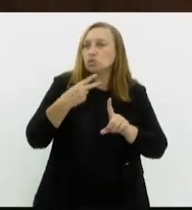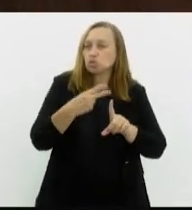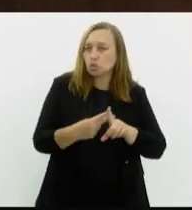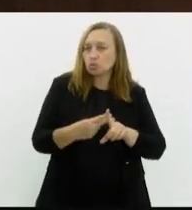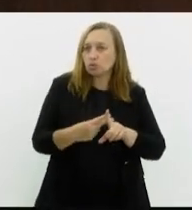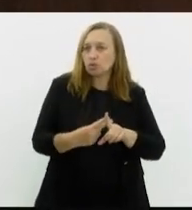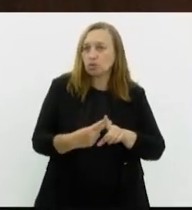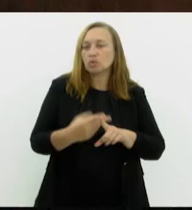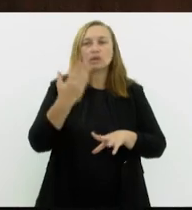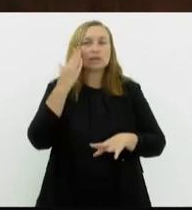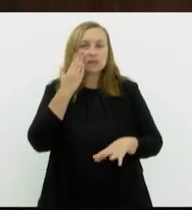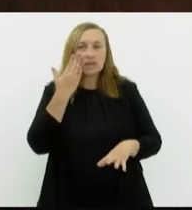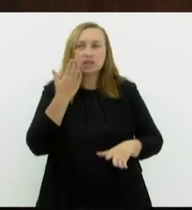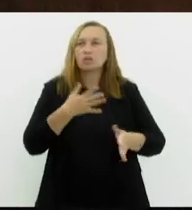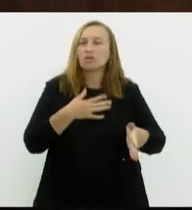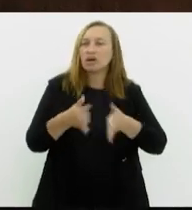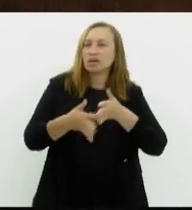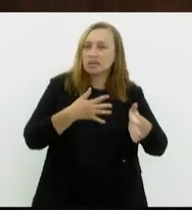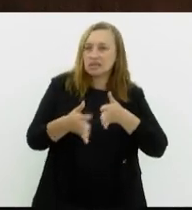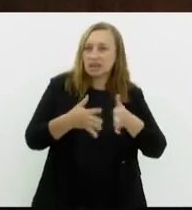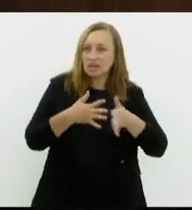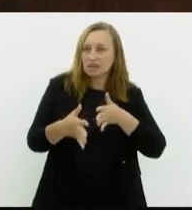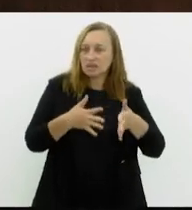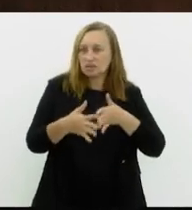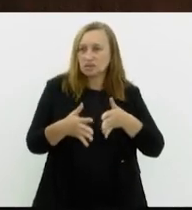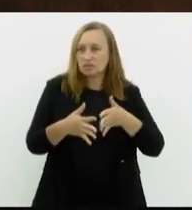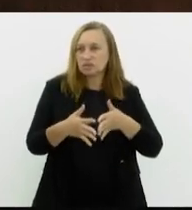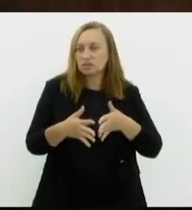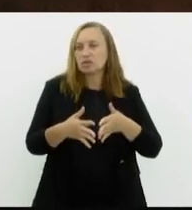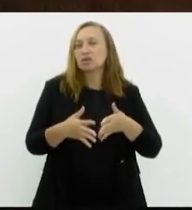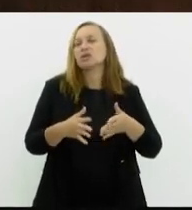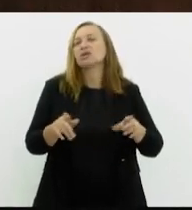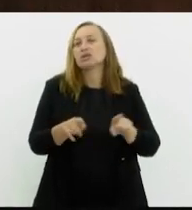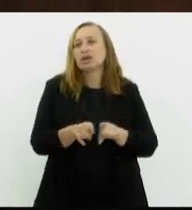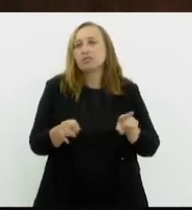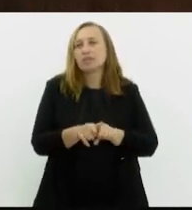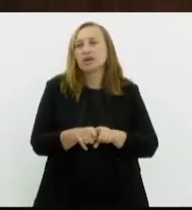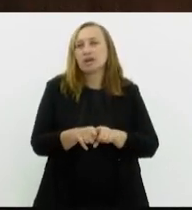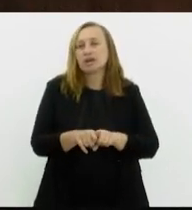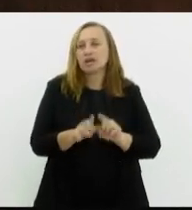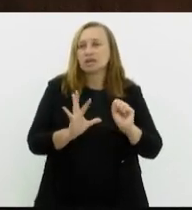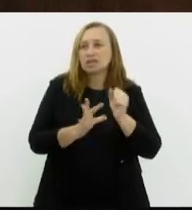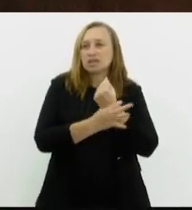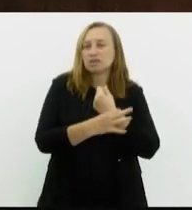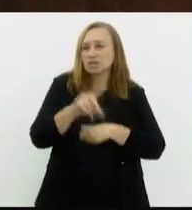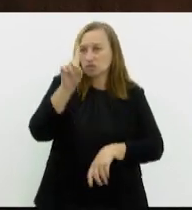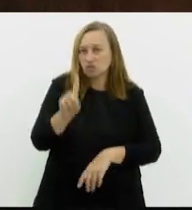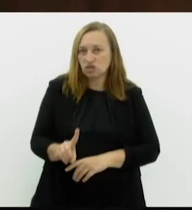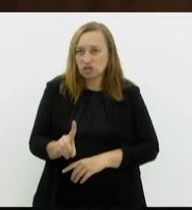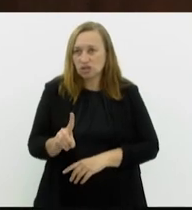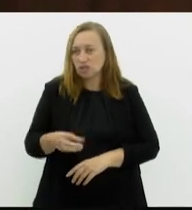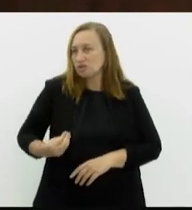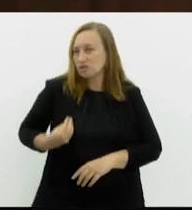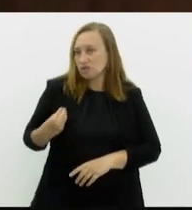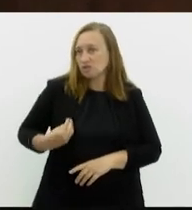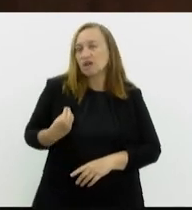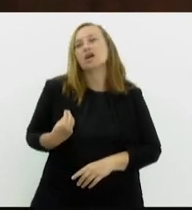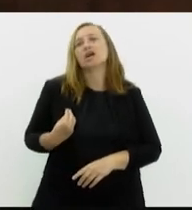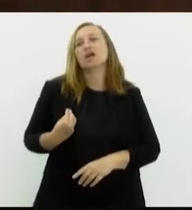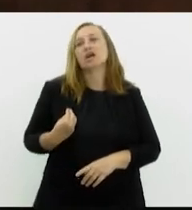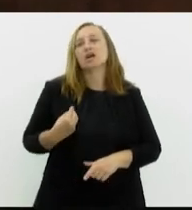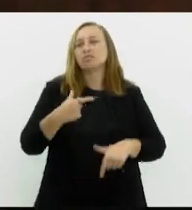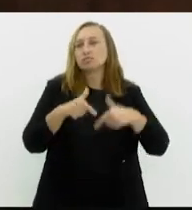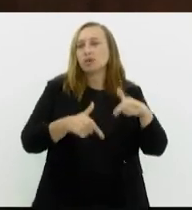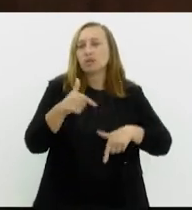o acesso, né, a busca pela renda, mas também a garantia dos direitos do bem viver, é a rotina das